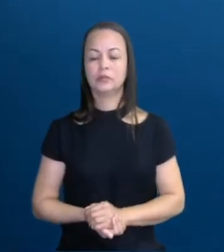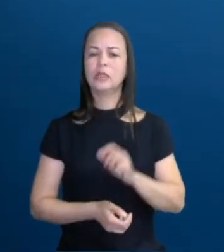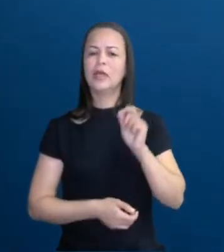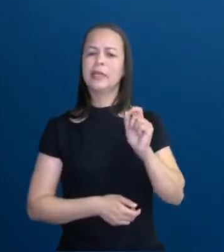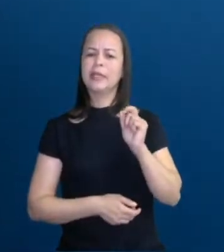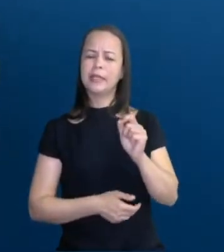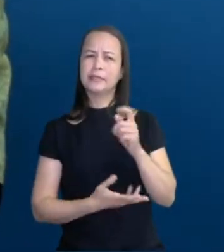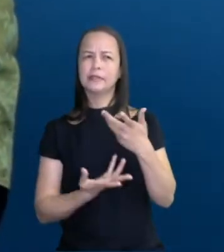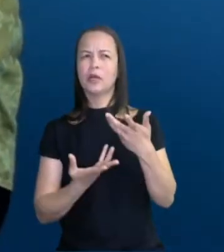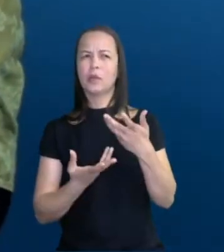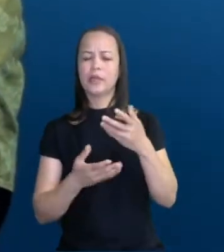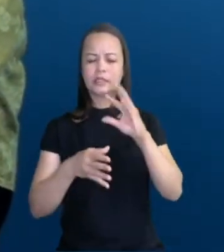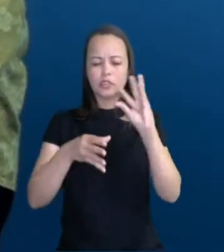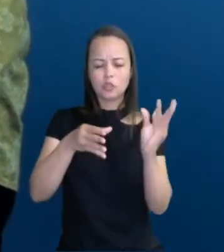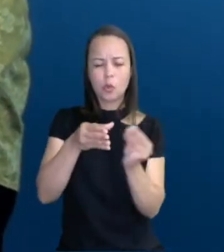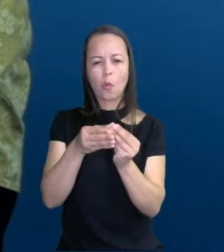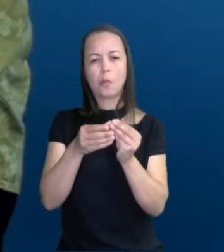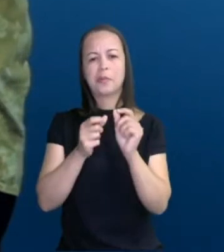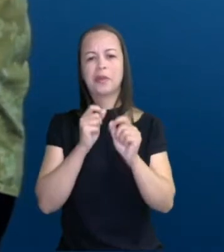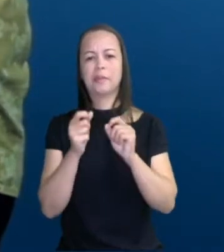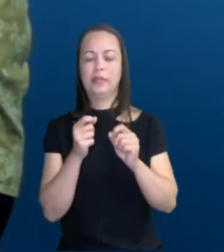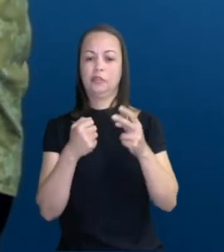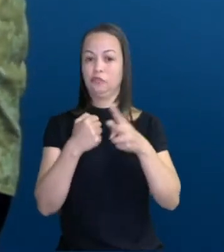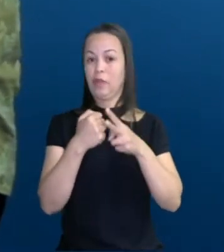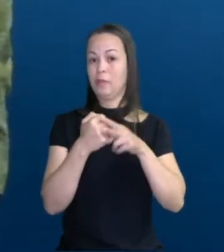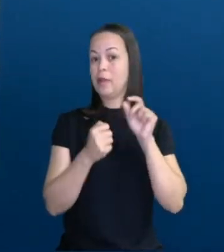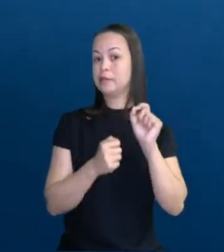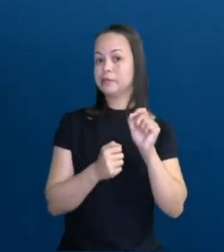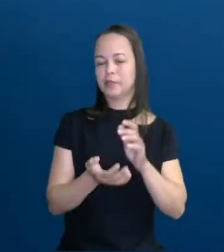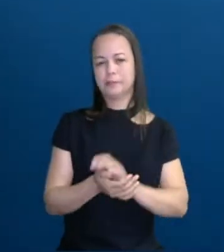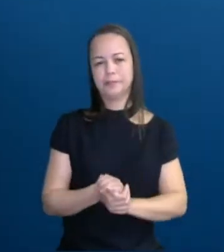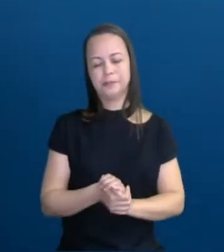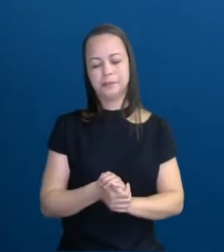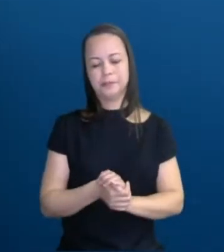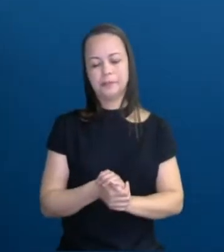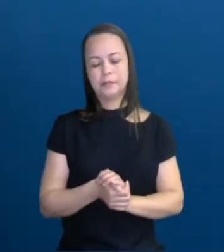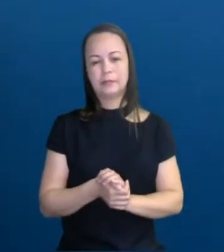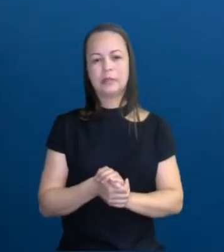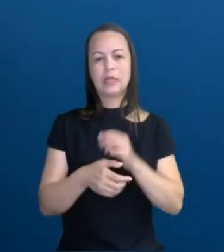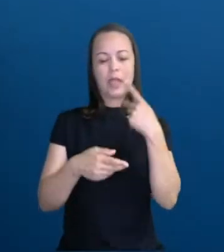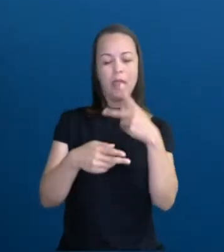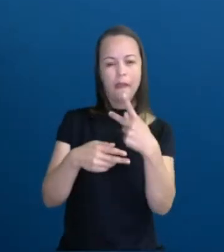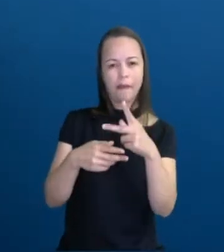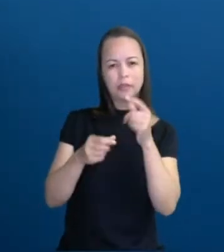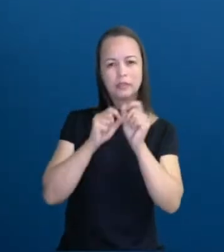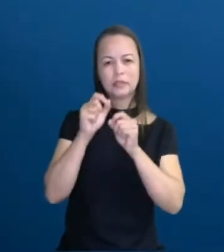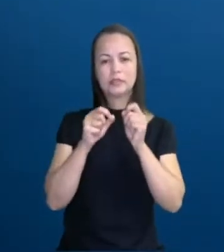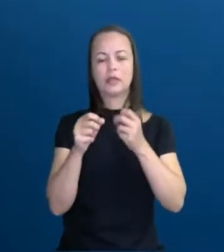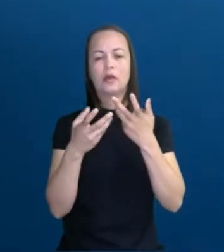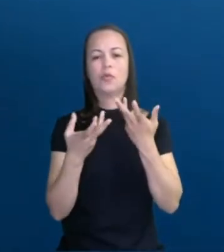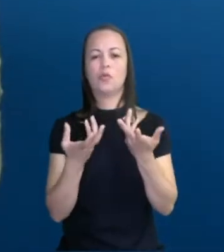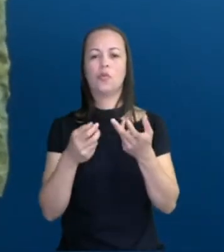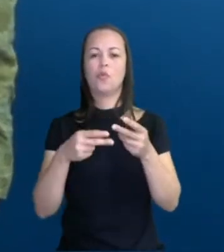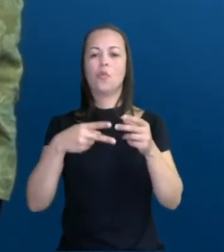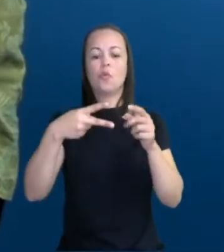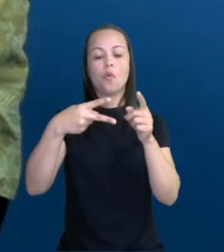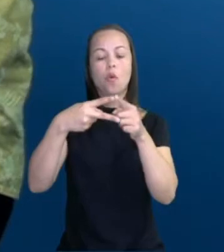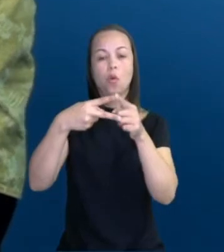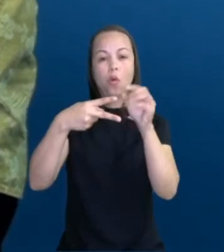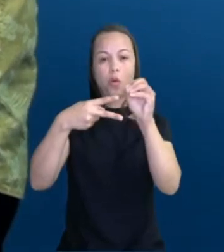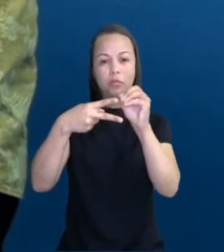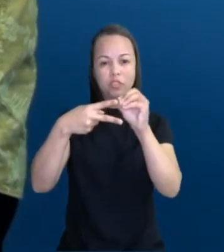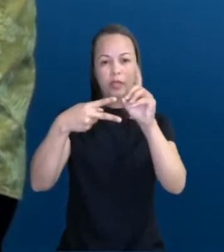Quem são esses complementos verbais que eu já mencionei antes? Os complementos verbais são justamente o objeto direto, que